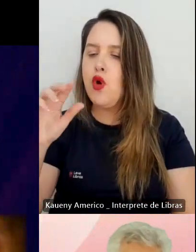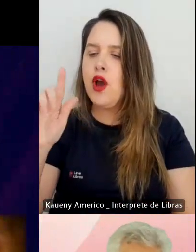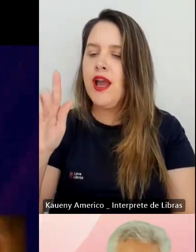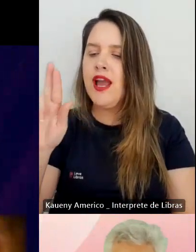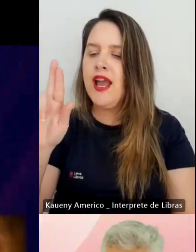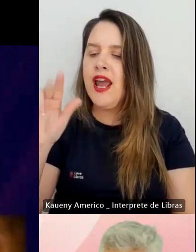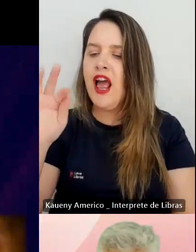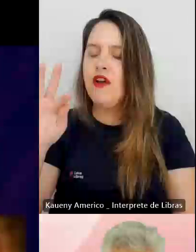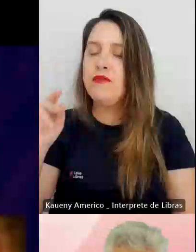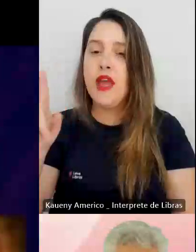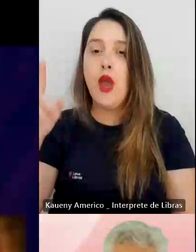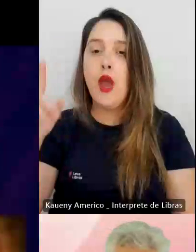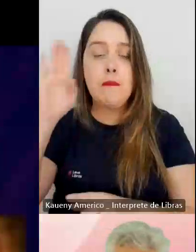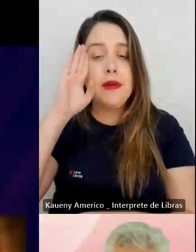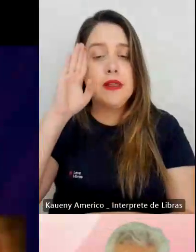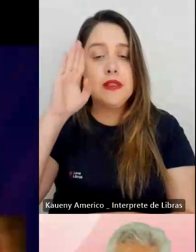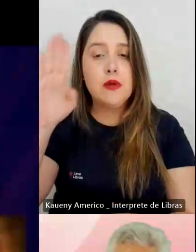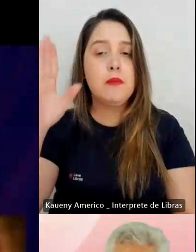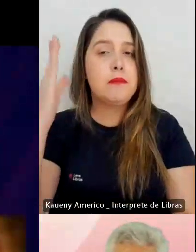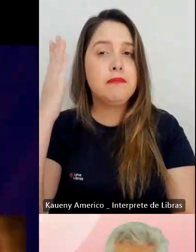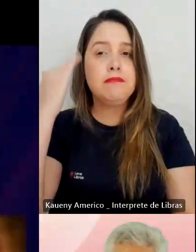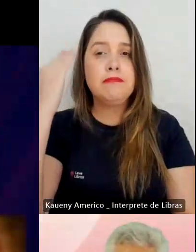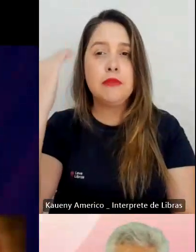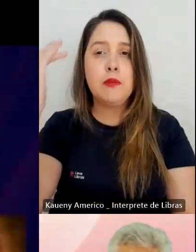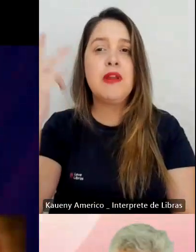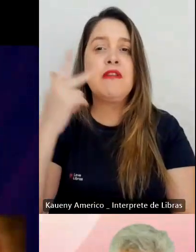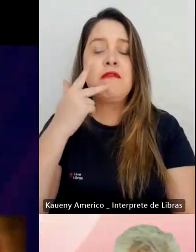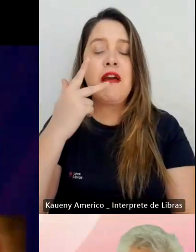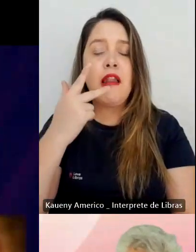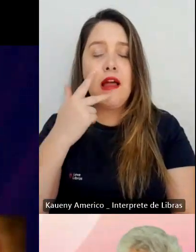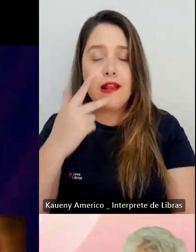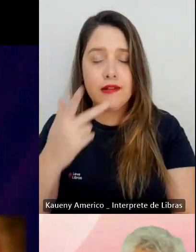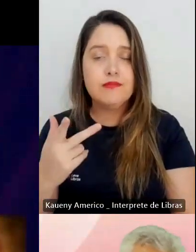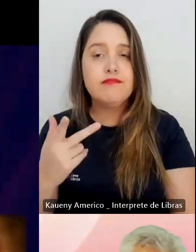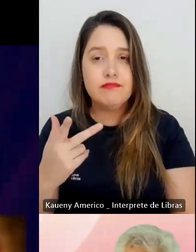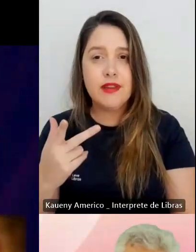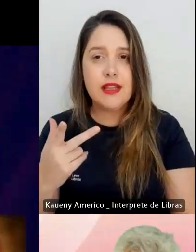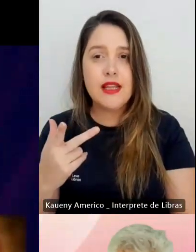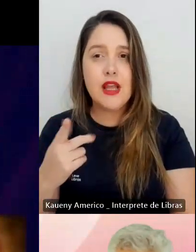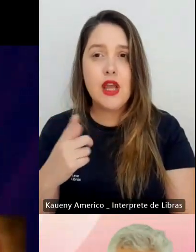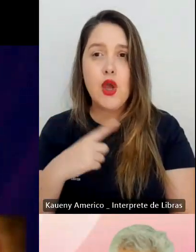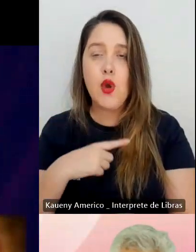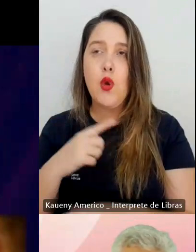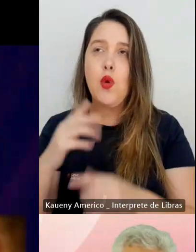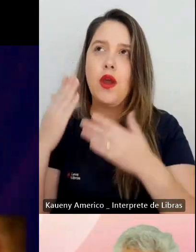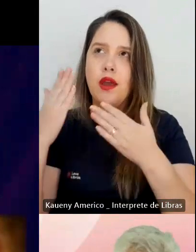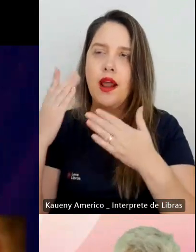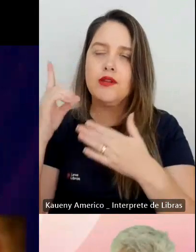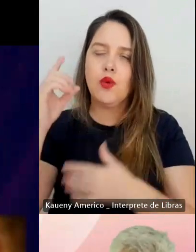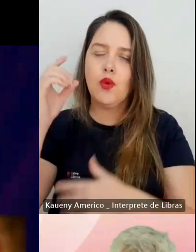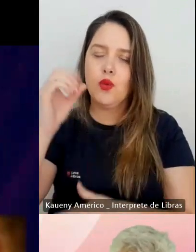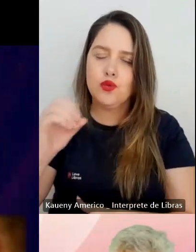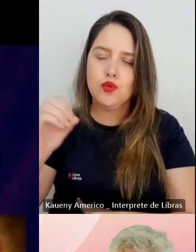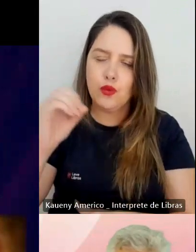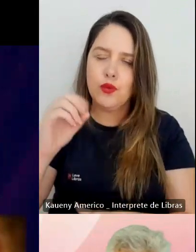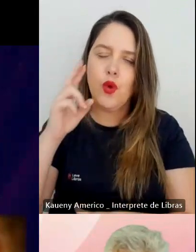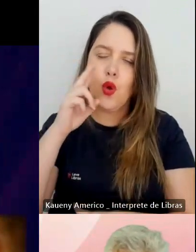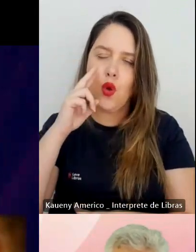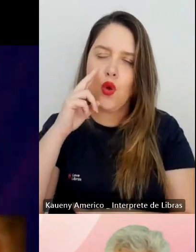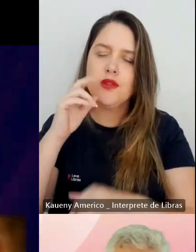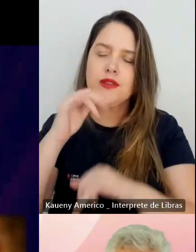é o mais famoso, é o mais falado, é o que a gente, graças ao Outubro Rosa, as campanhas, hoje a maioria